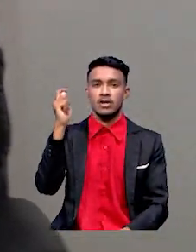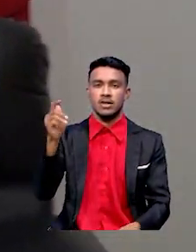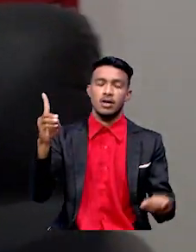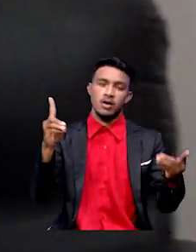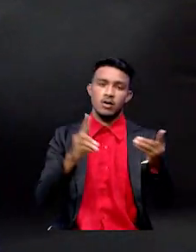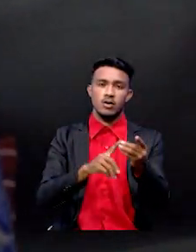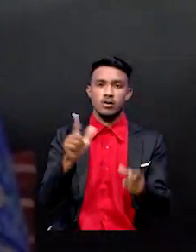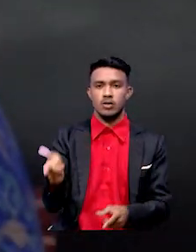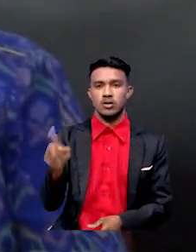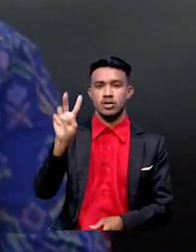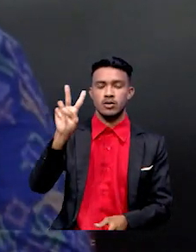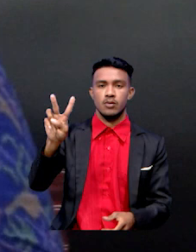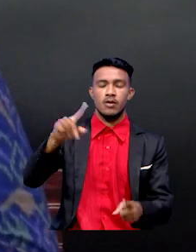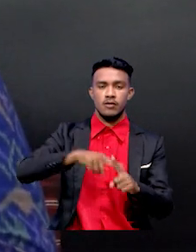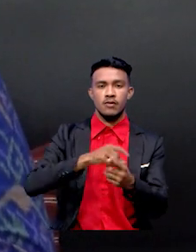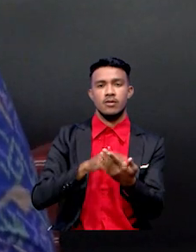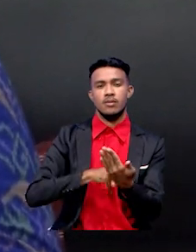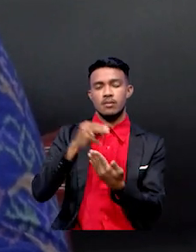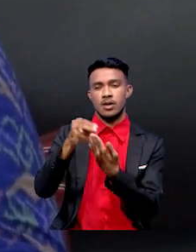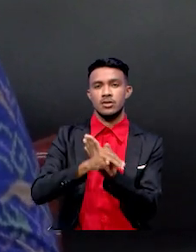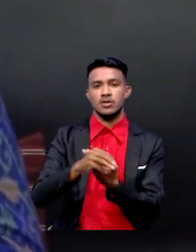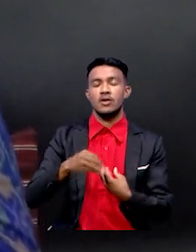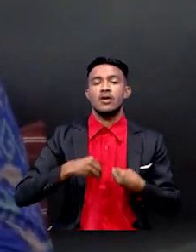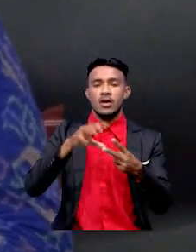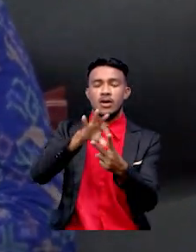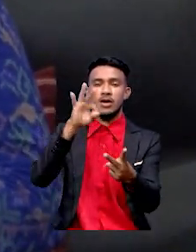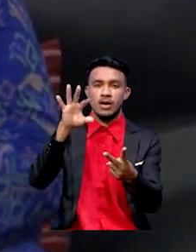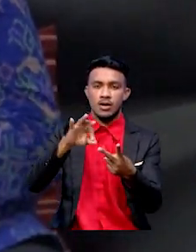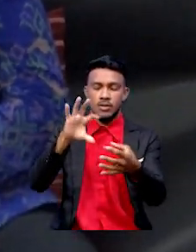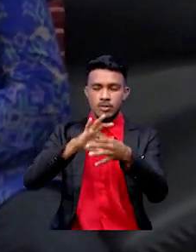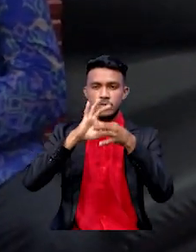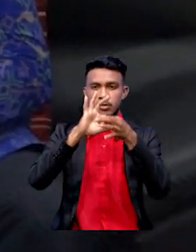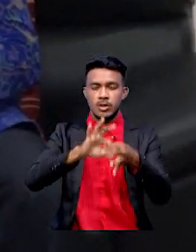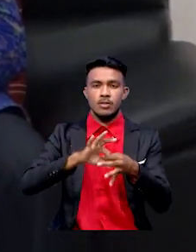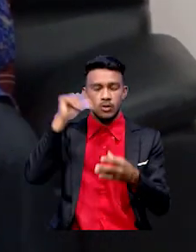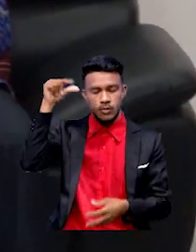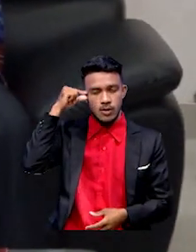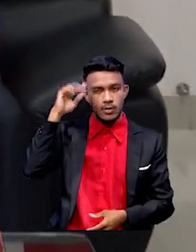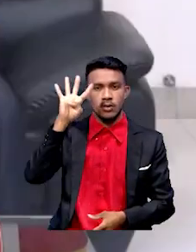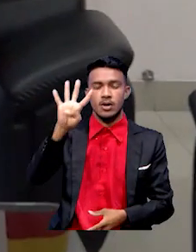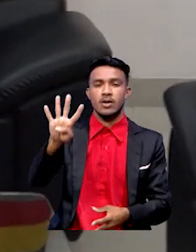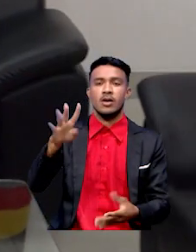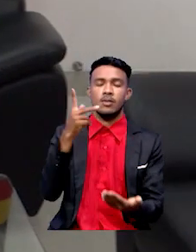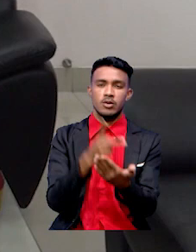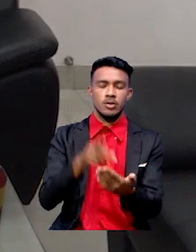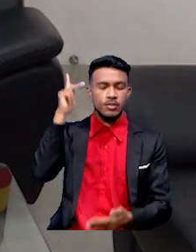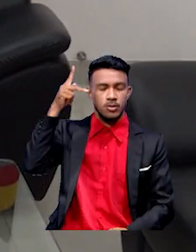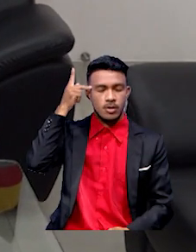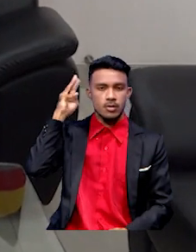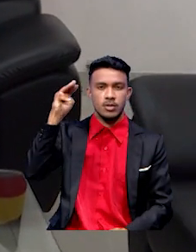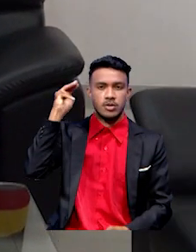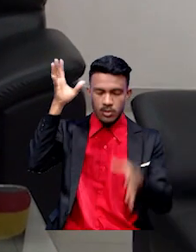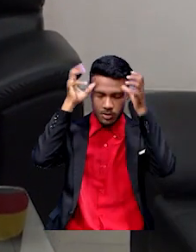Resinrua Fulan Março. Molo cala a nomeação para membro do governo na Inhat, tuir proposta ao Vice-Primeiro-Ministro. Presidente da